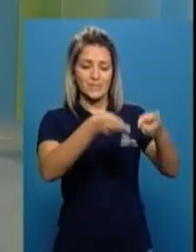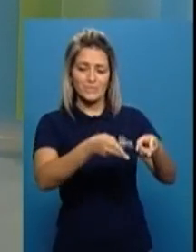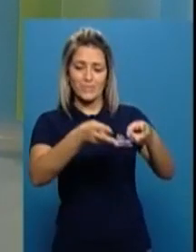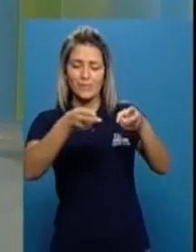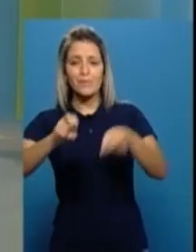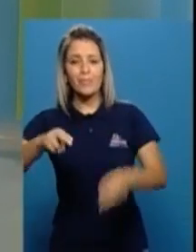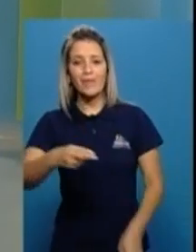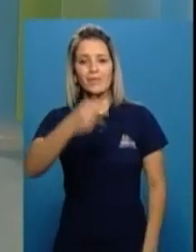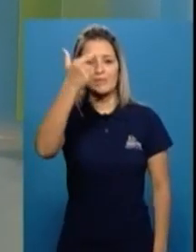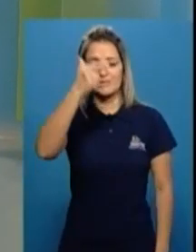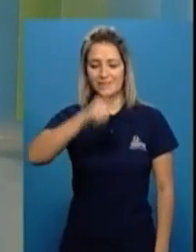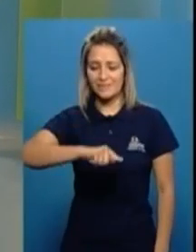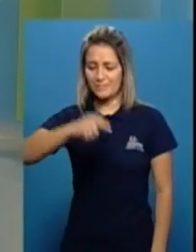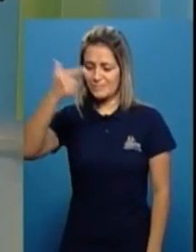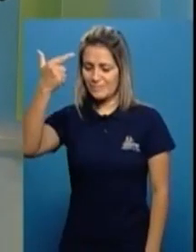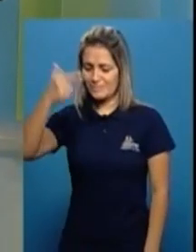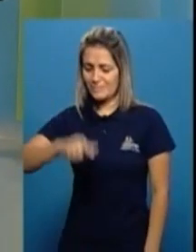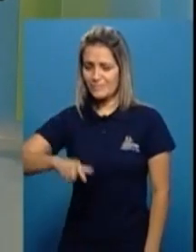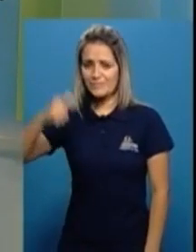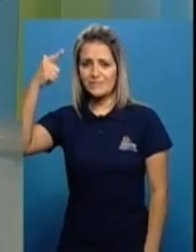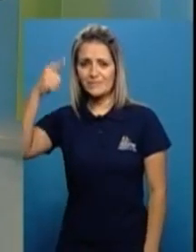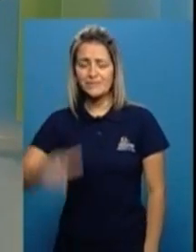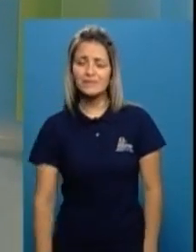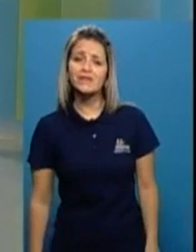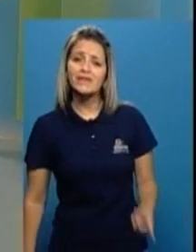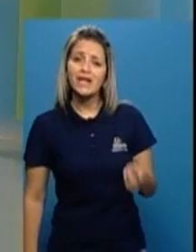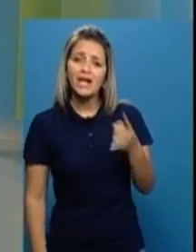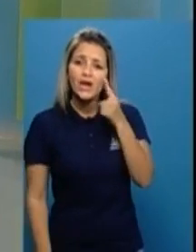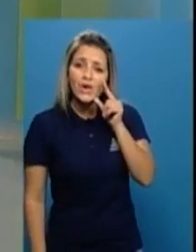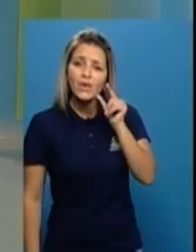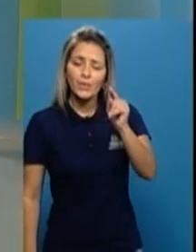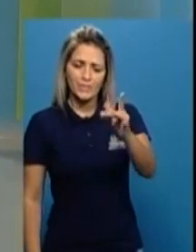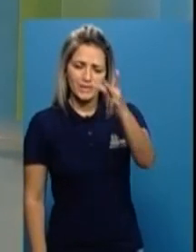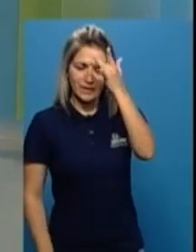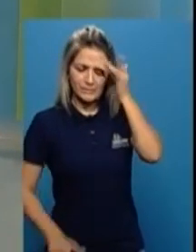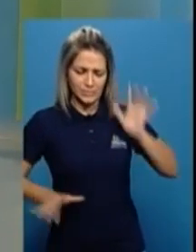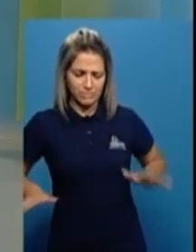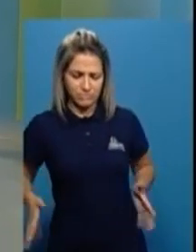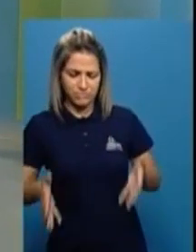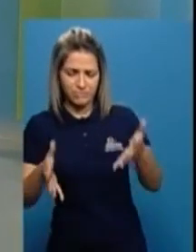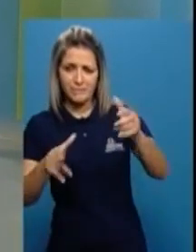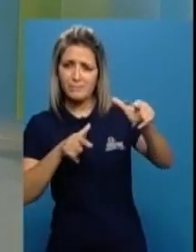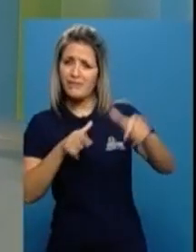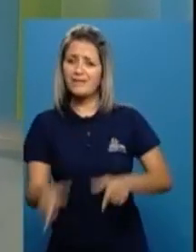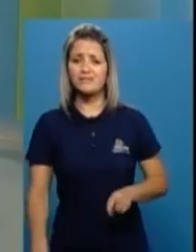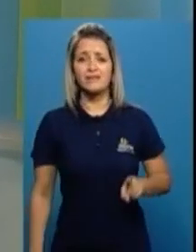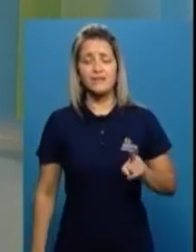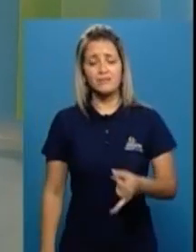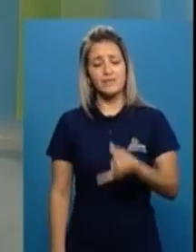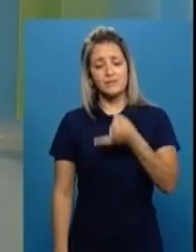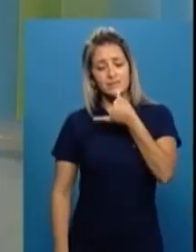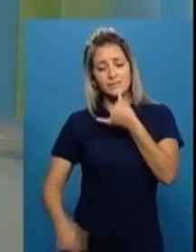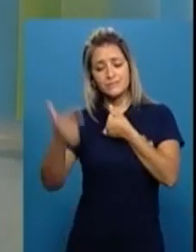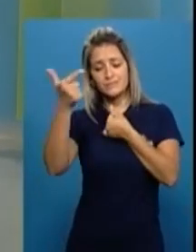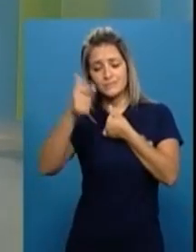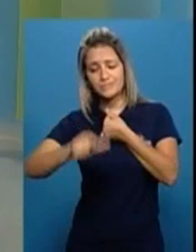A existência de uma evidente baixa motivação para esse trabalho. Isso porque as tarefas são repetitivas